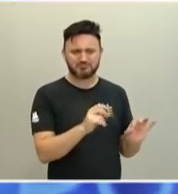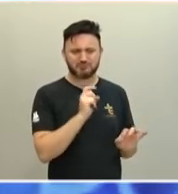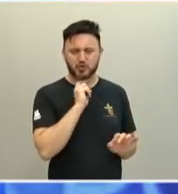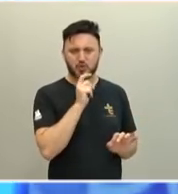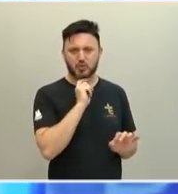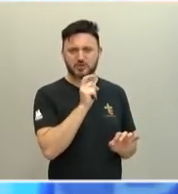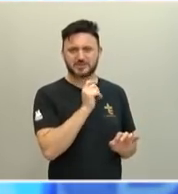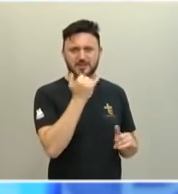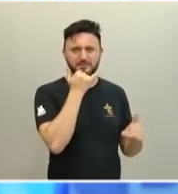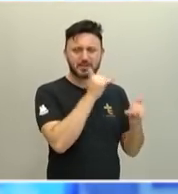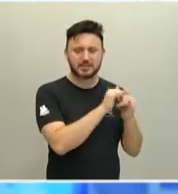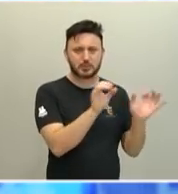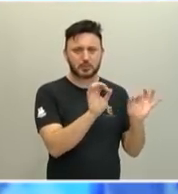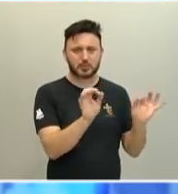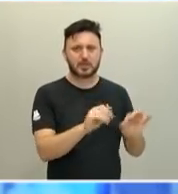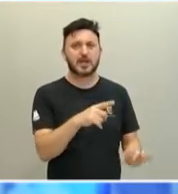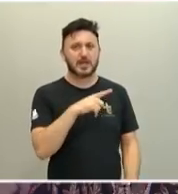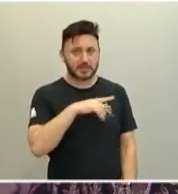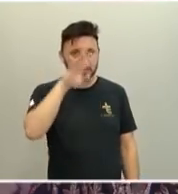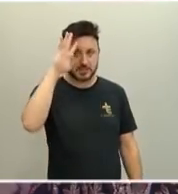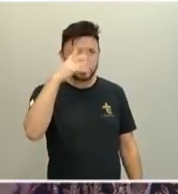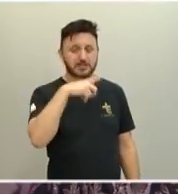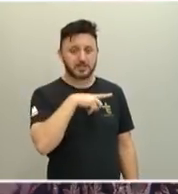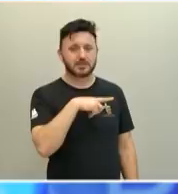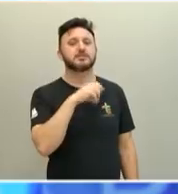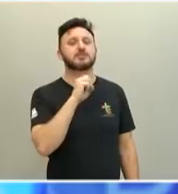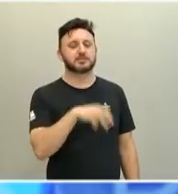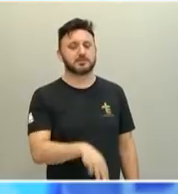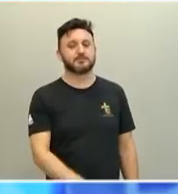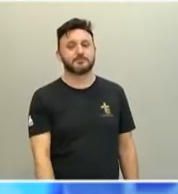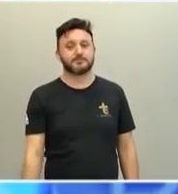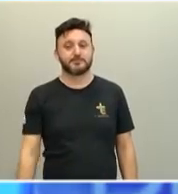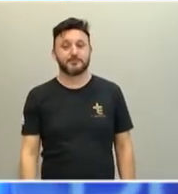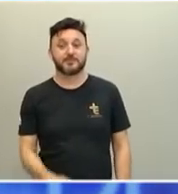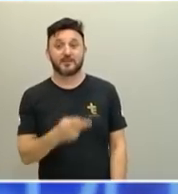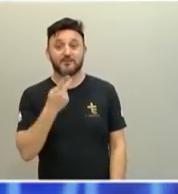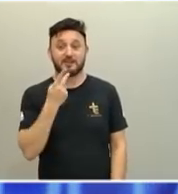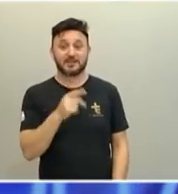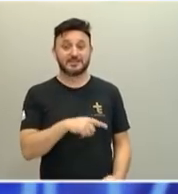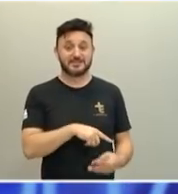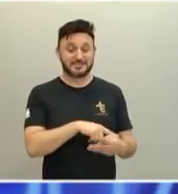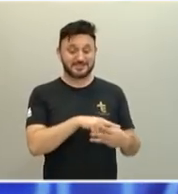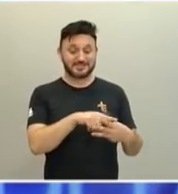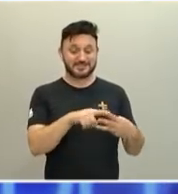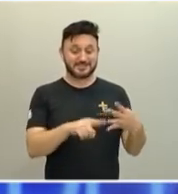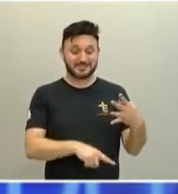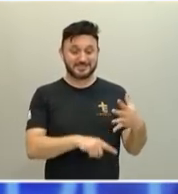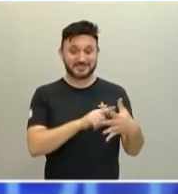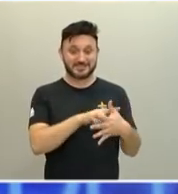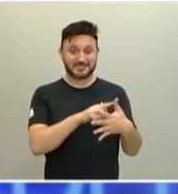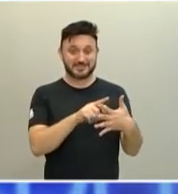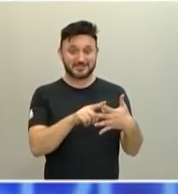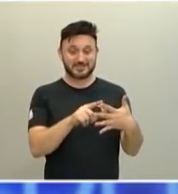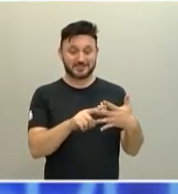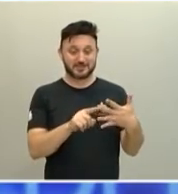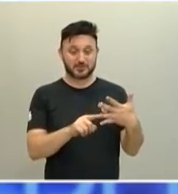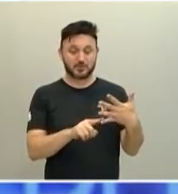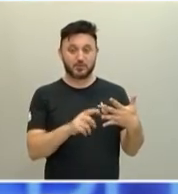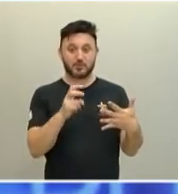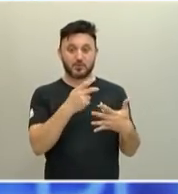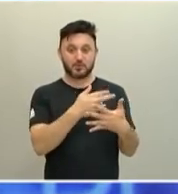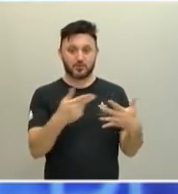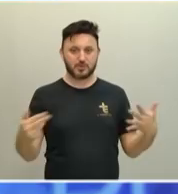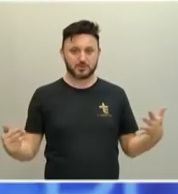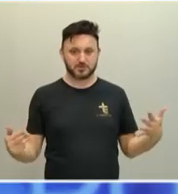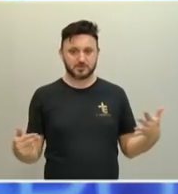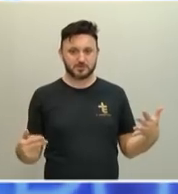se perdoar. Tem como? Tem ou não tem? Tem. Eu falei de 5 coisas, 3 eu já falei. Não temas, Deus é contigo, para Deus não é